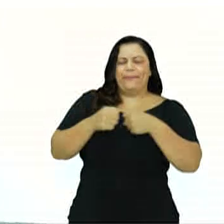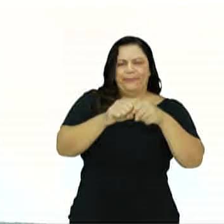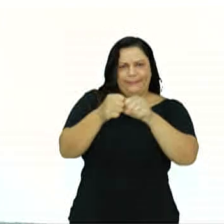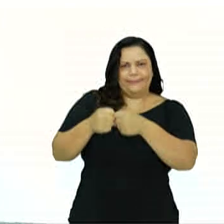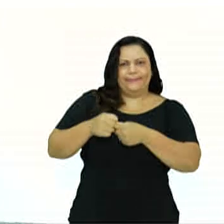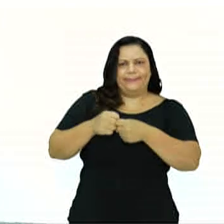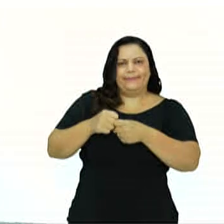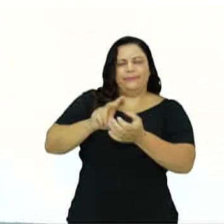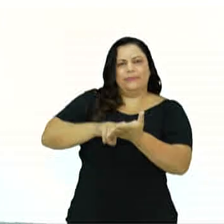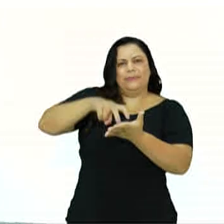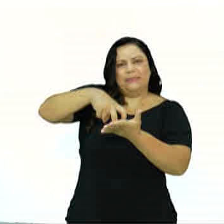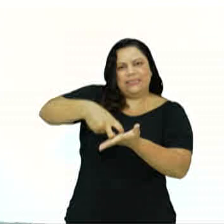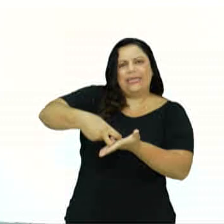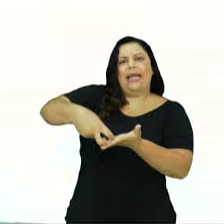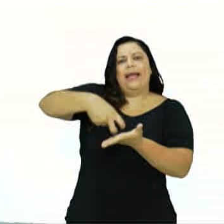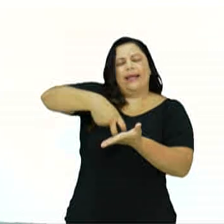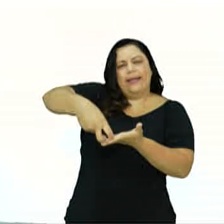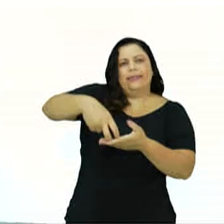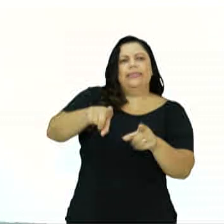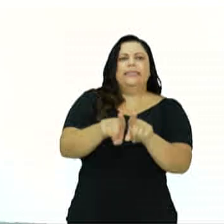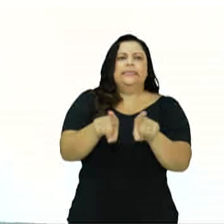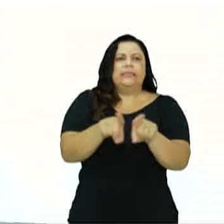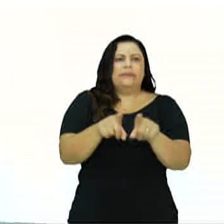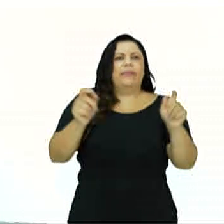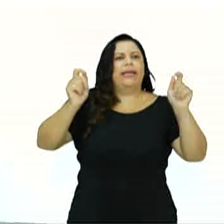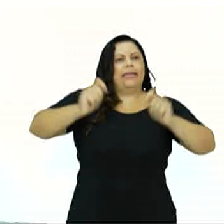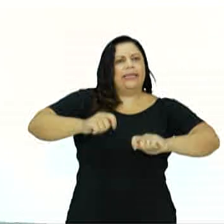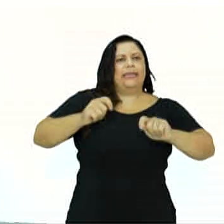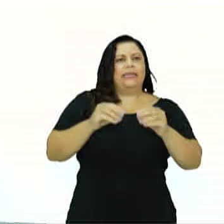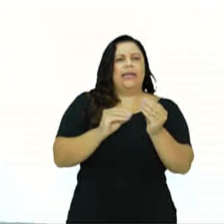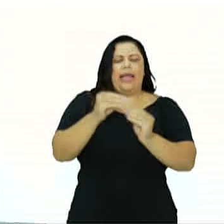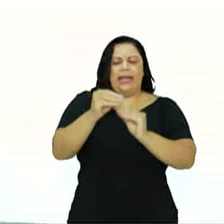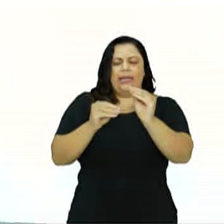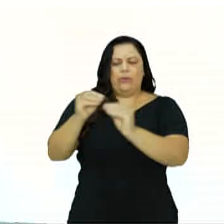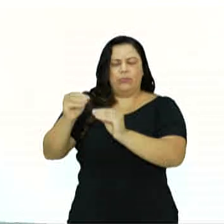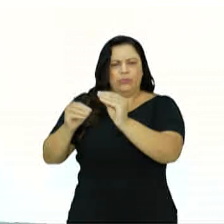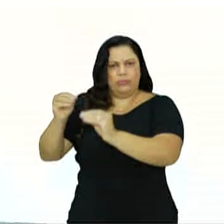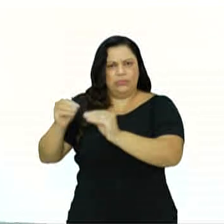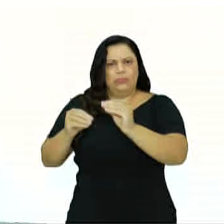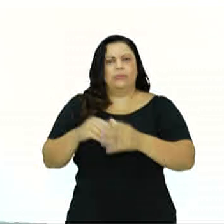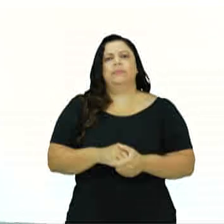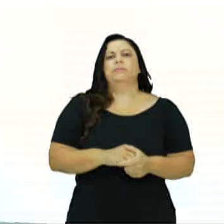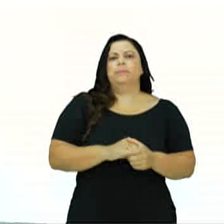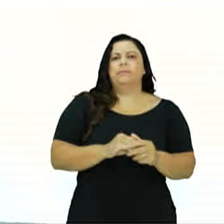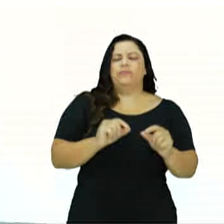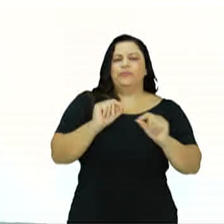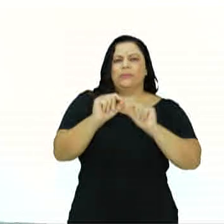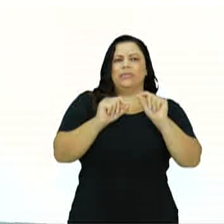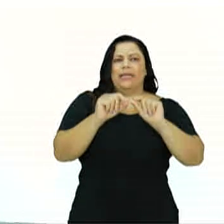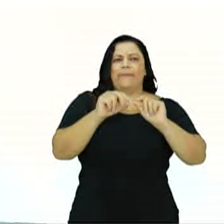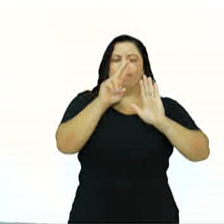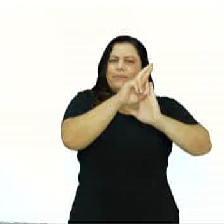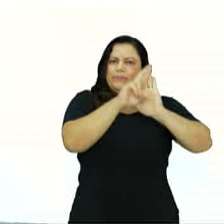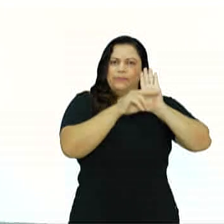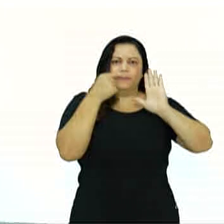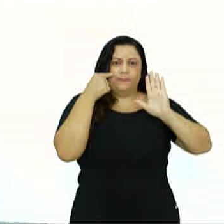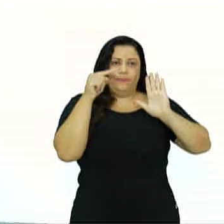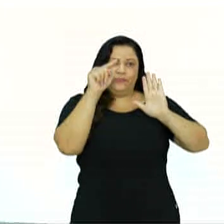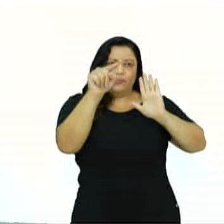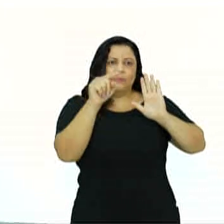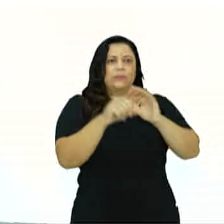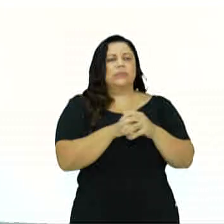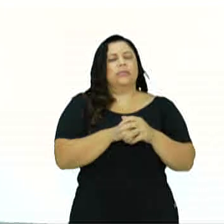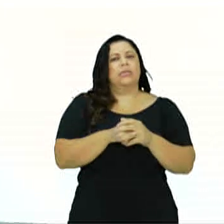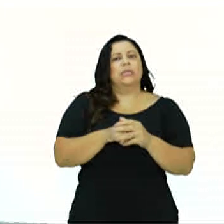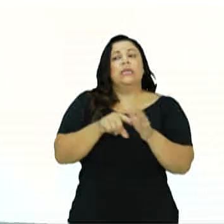óssea, que é remodelada por osteoblastos e osteoclastos, beleza? Segundo os especialistas, a